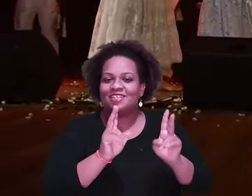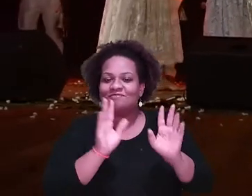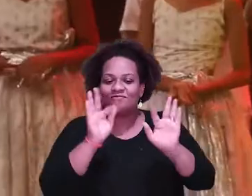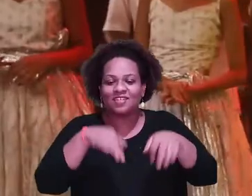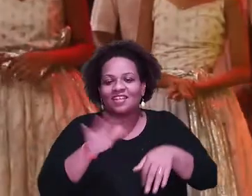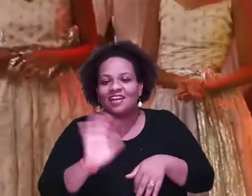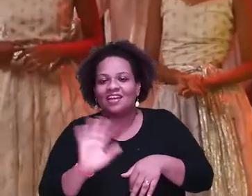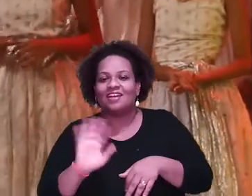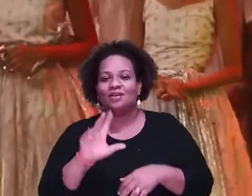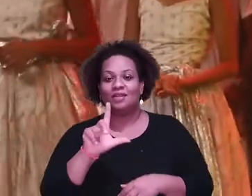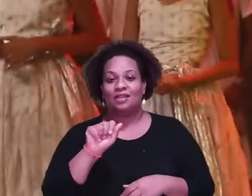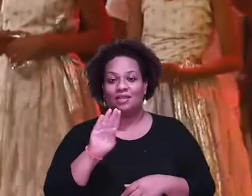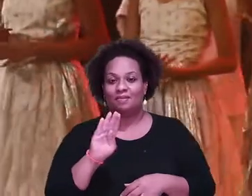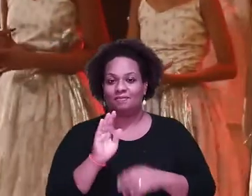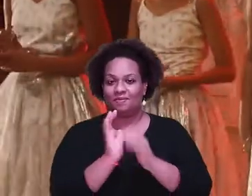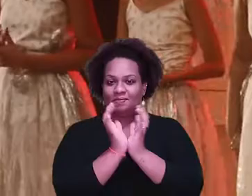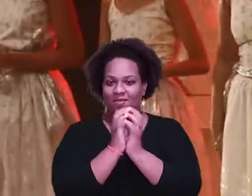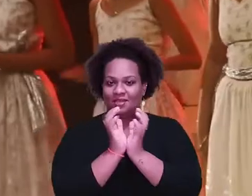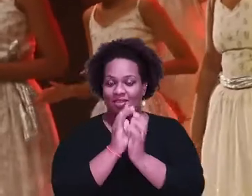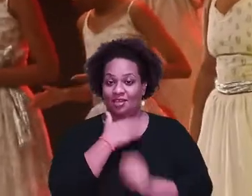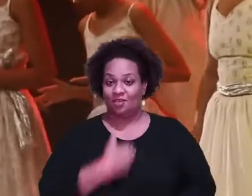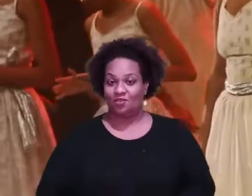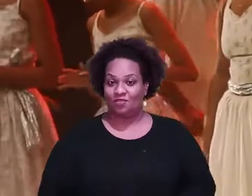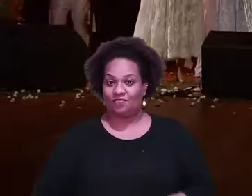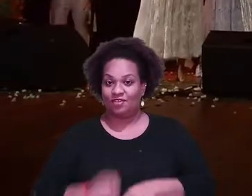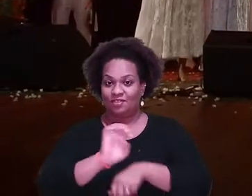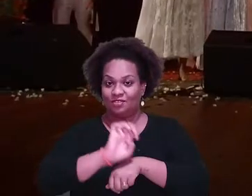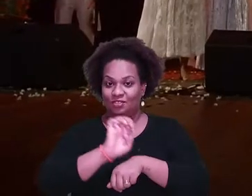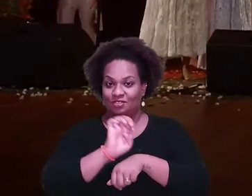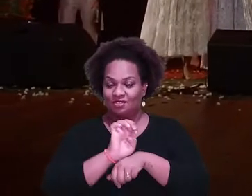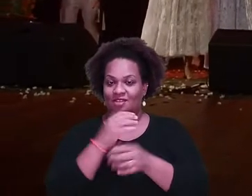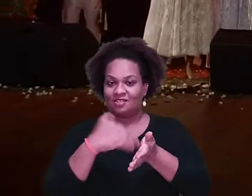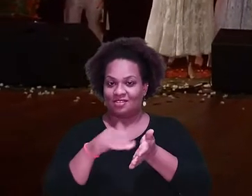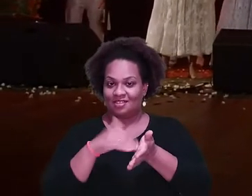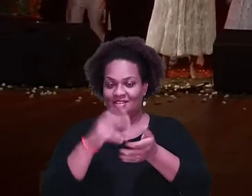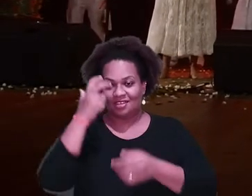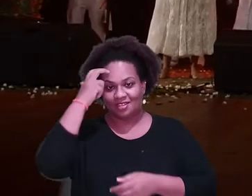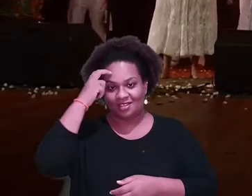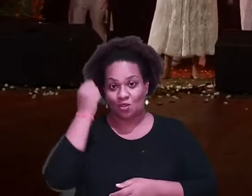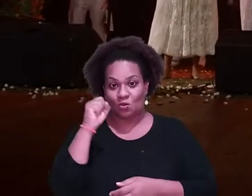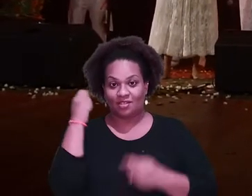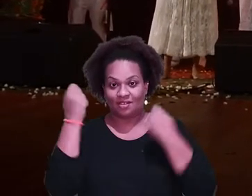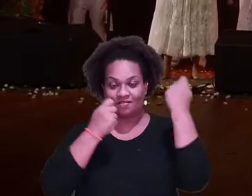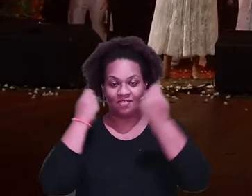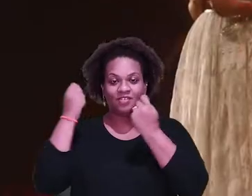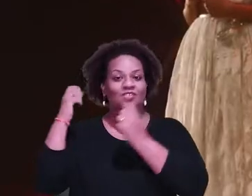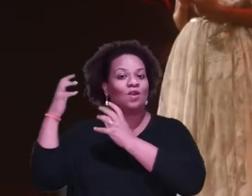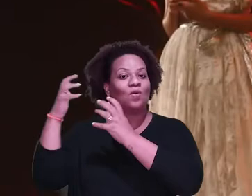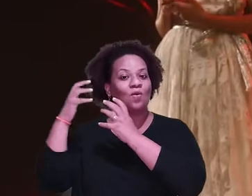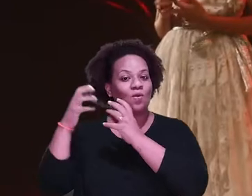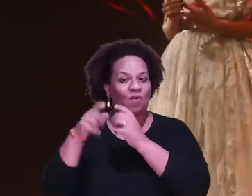despedindo lalipe é Governo do Estado de Pernambuco cecut 8º festival coco de roda zumbi